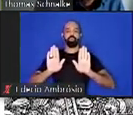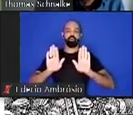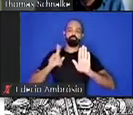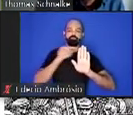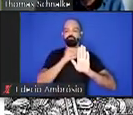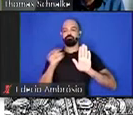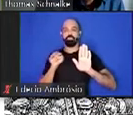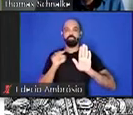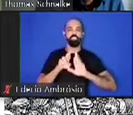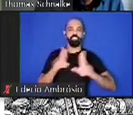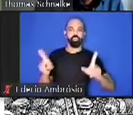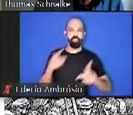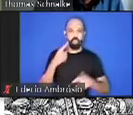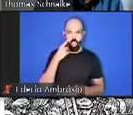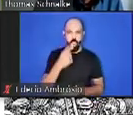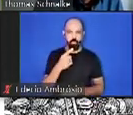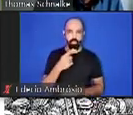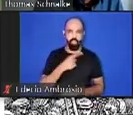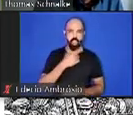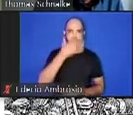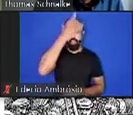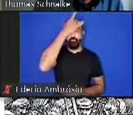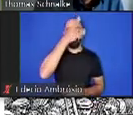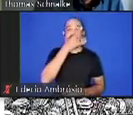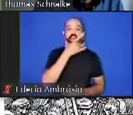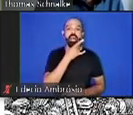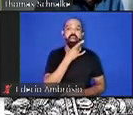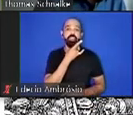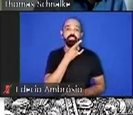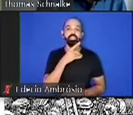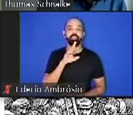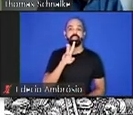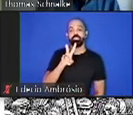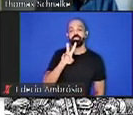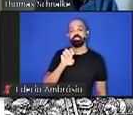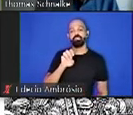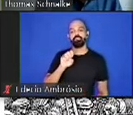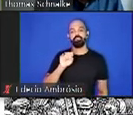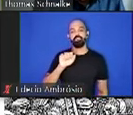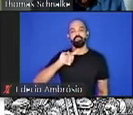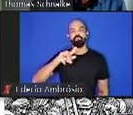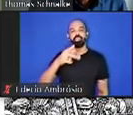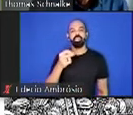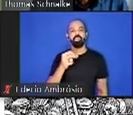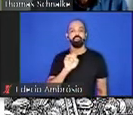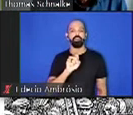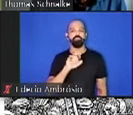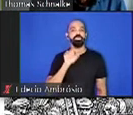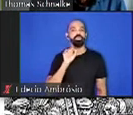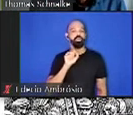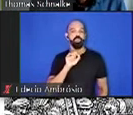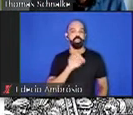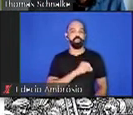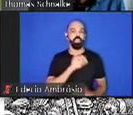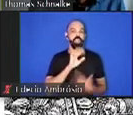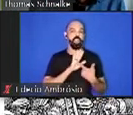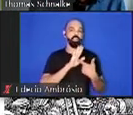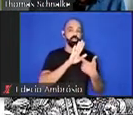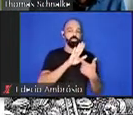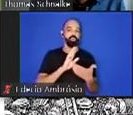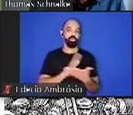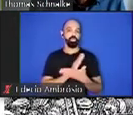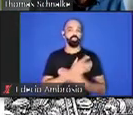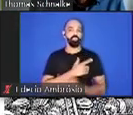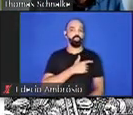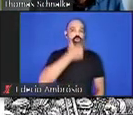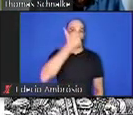vocês concordam, mas a face de Vesalius aqui em sua representação do homem